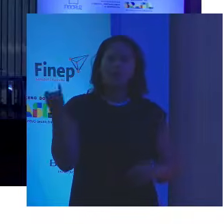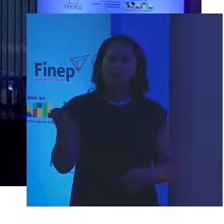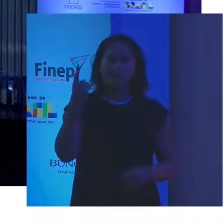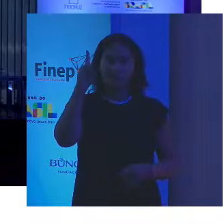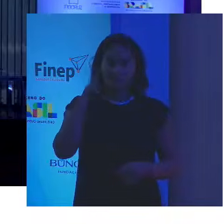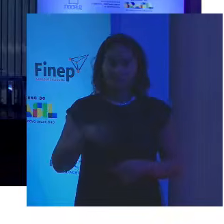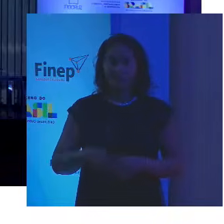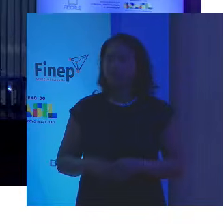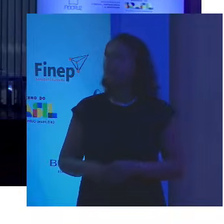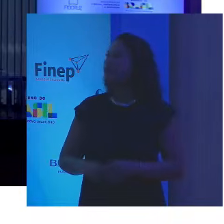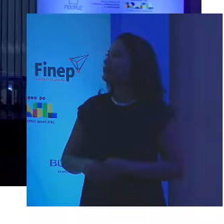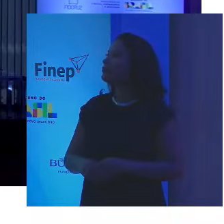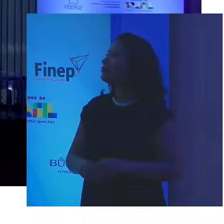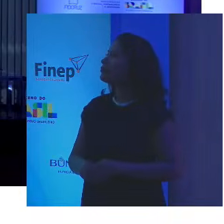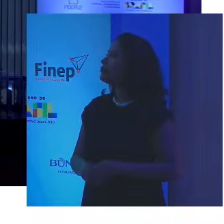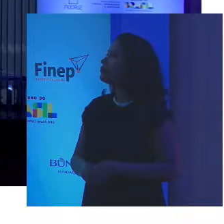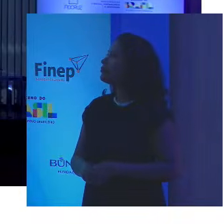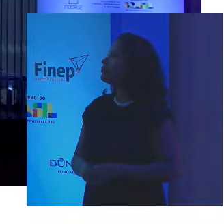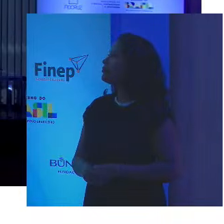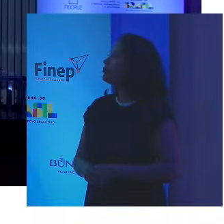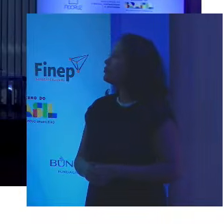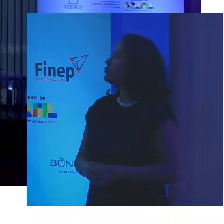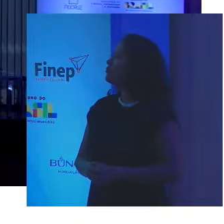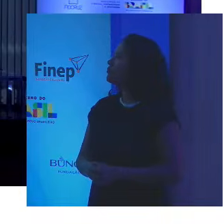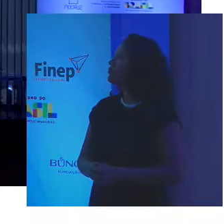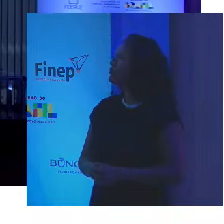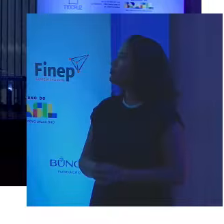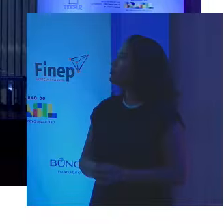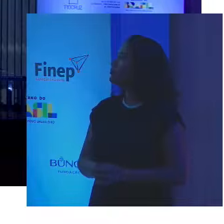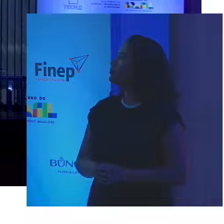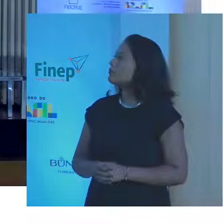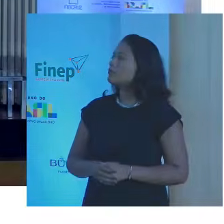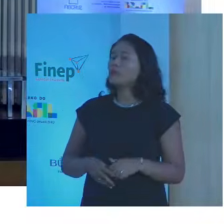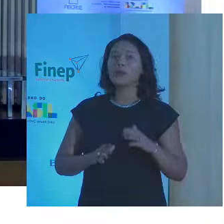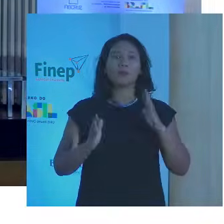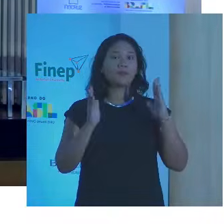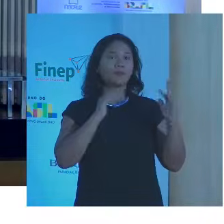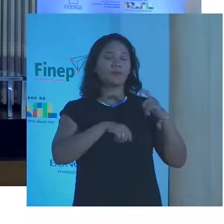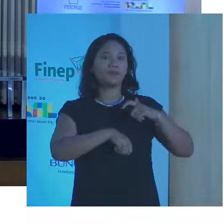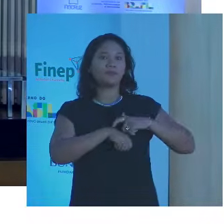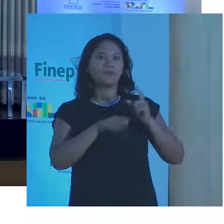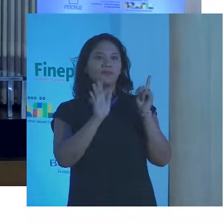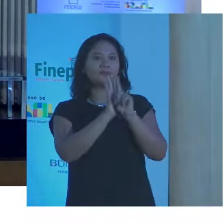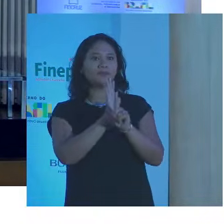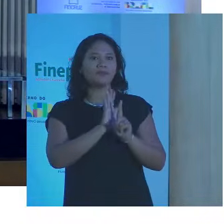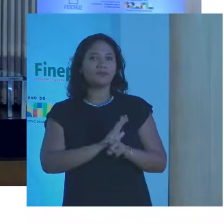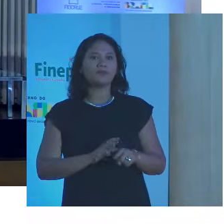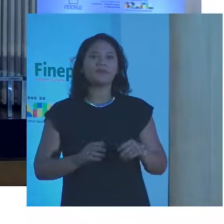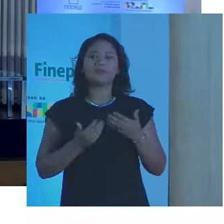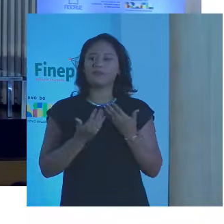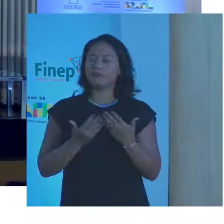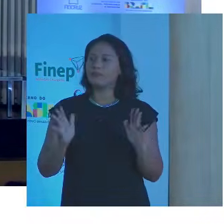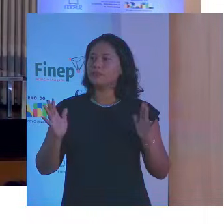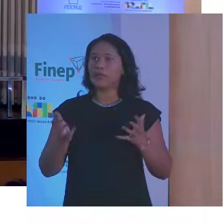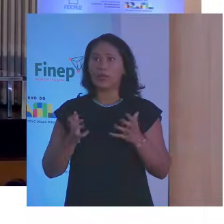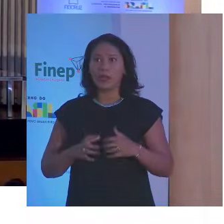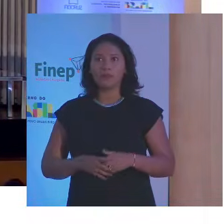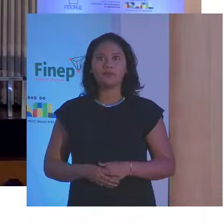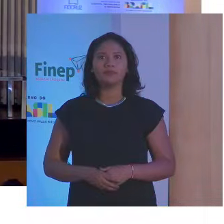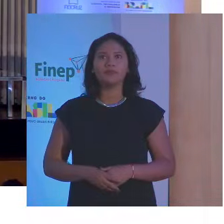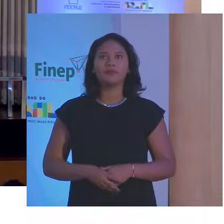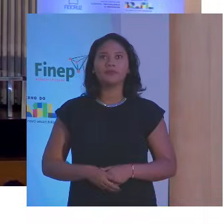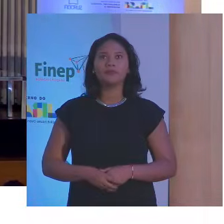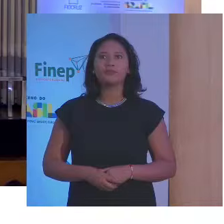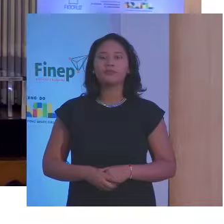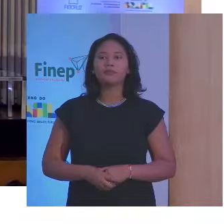importante. Nós temos algum tempo para perguntas e questões, então está aberto quem quiser